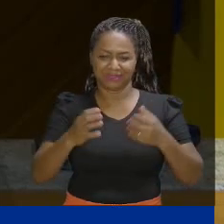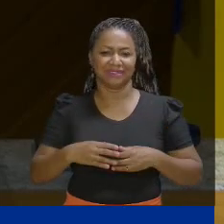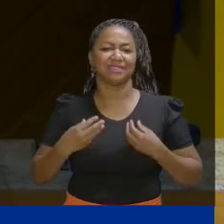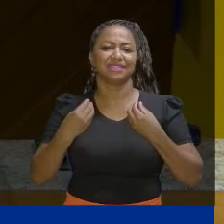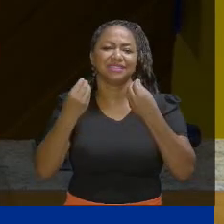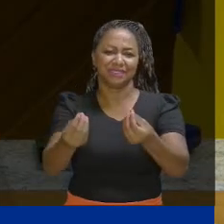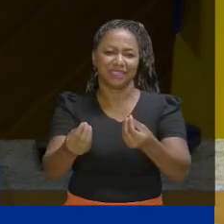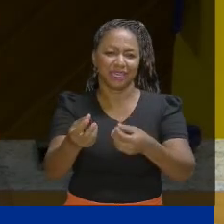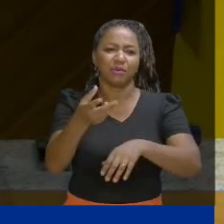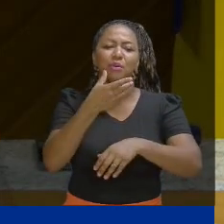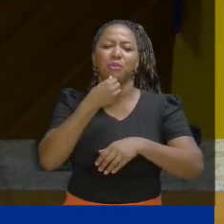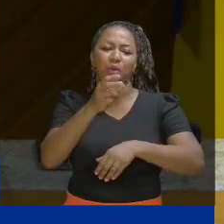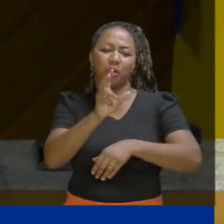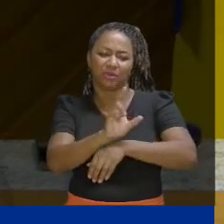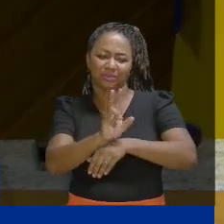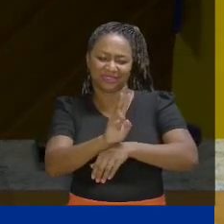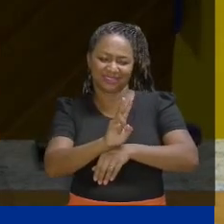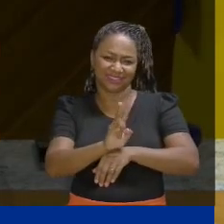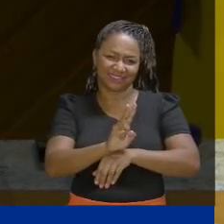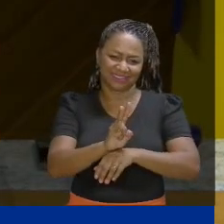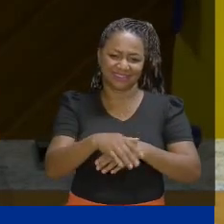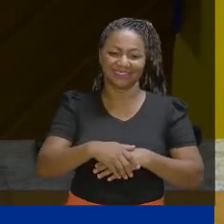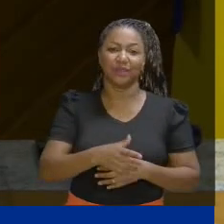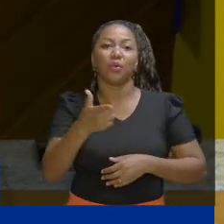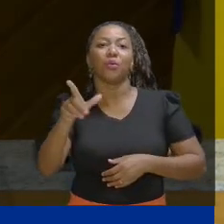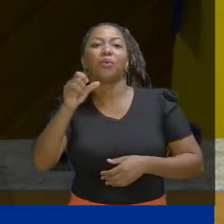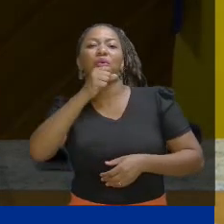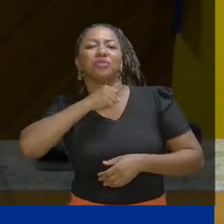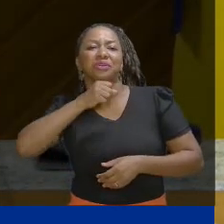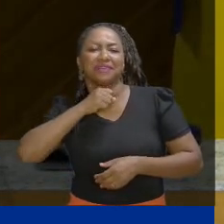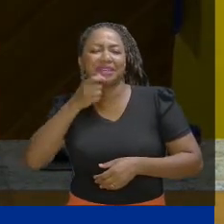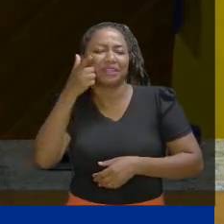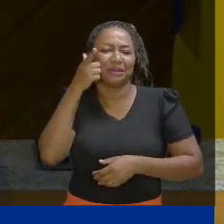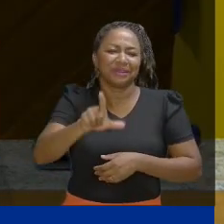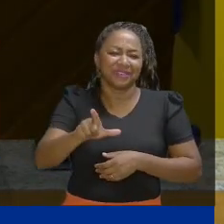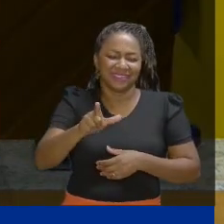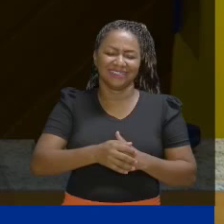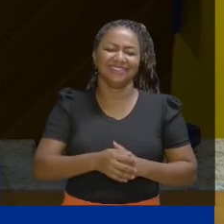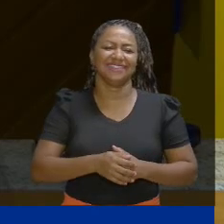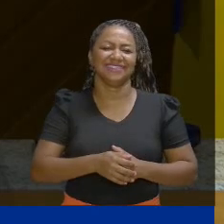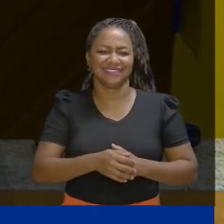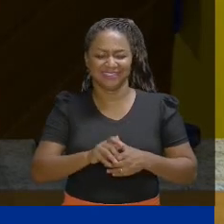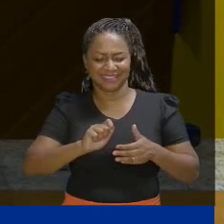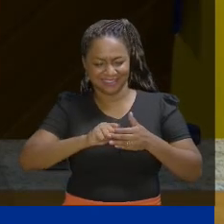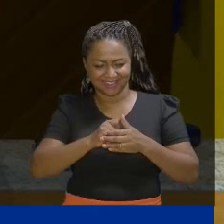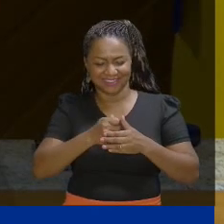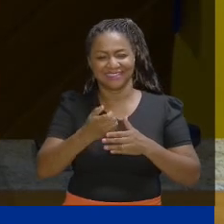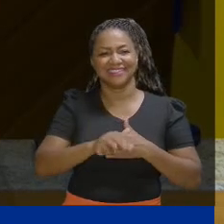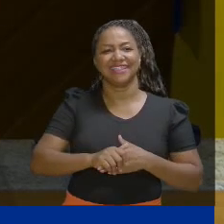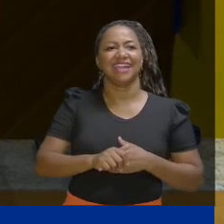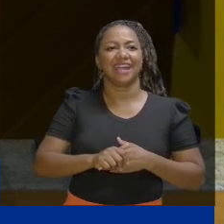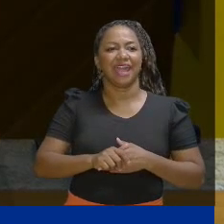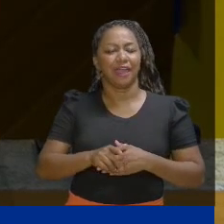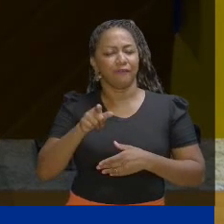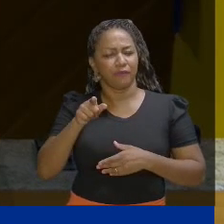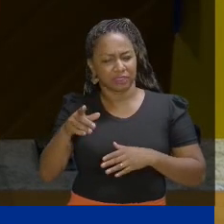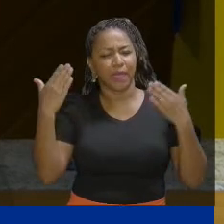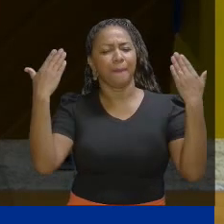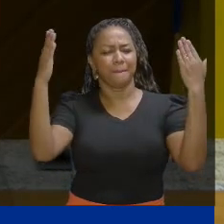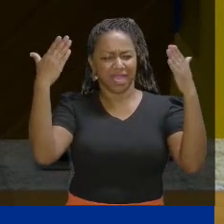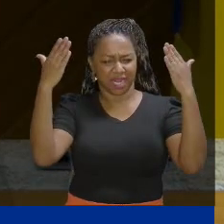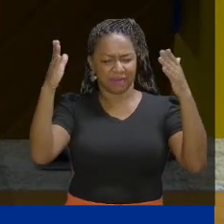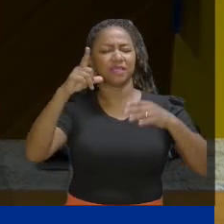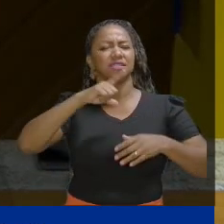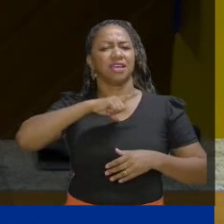para o vigia ficou todo satisfeito que o outro era bem velho e ele não conseguia abrir. Então, Dilma, você está de parabéns, você